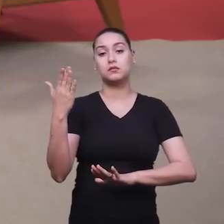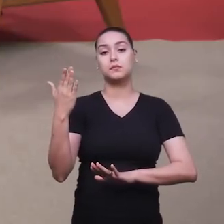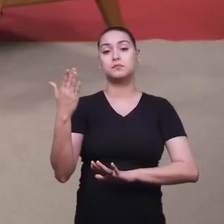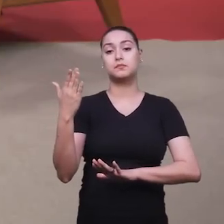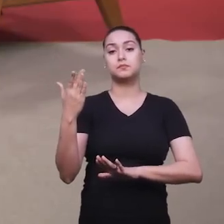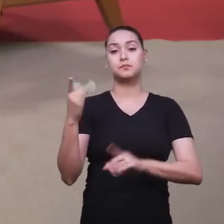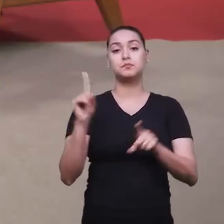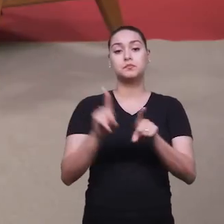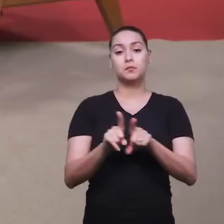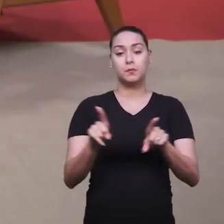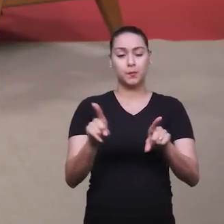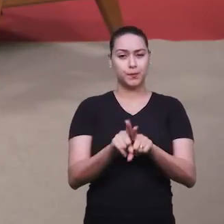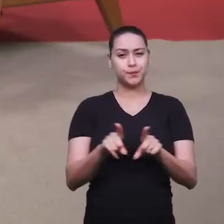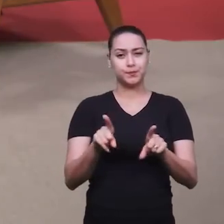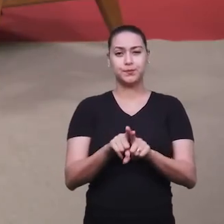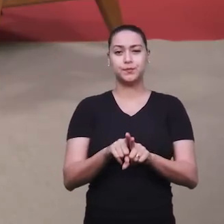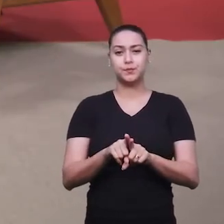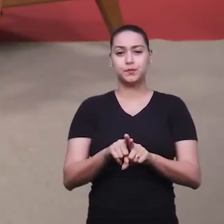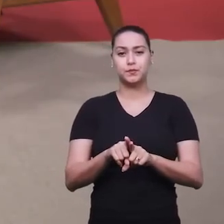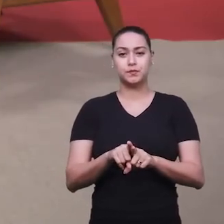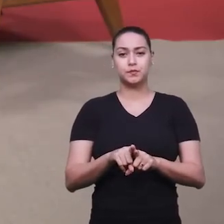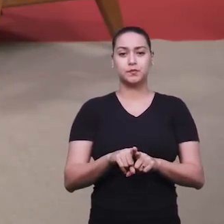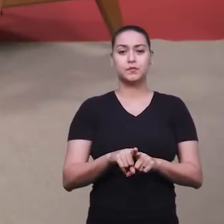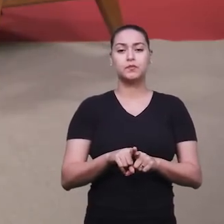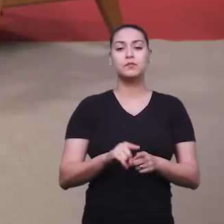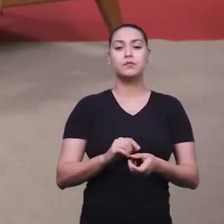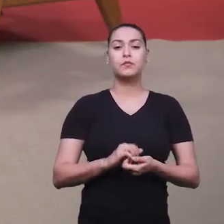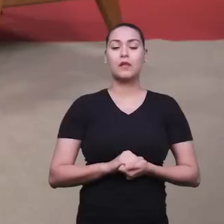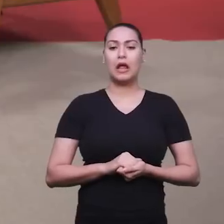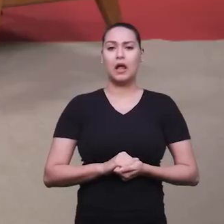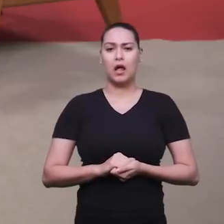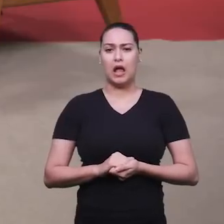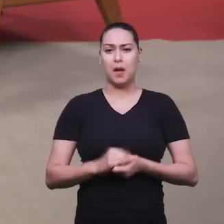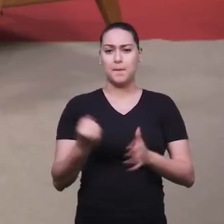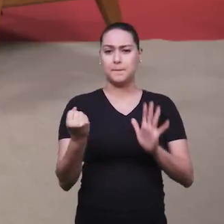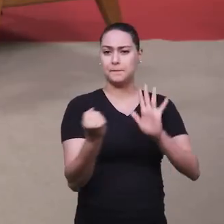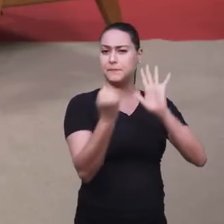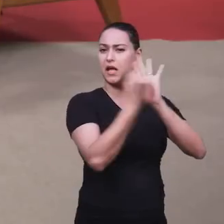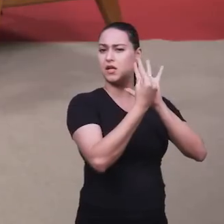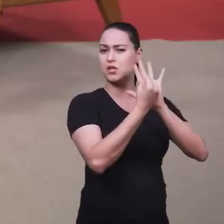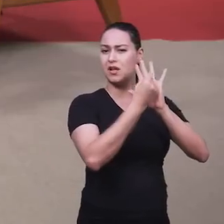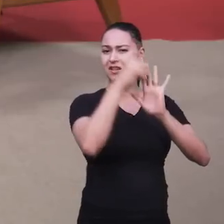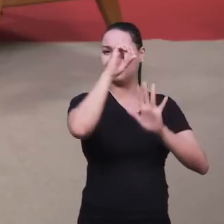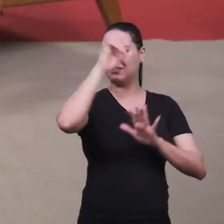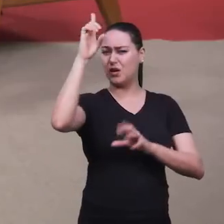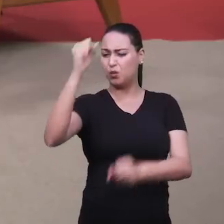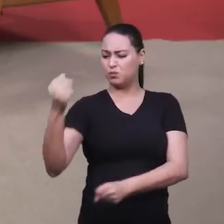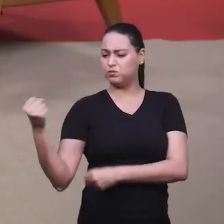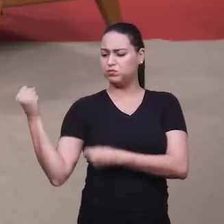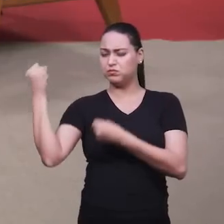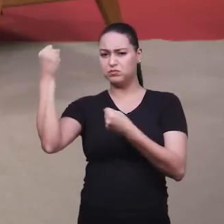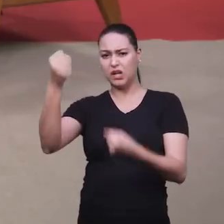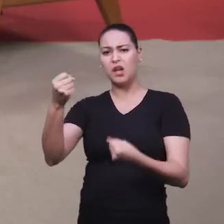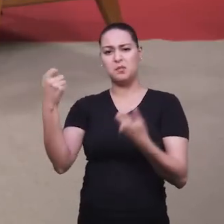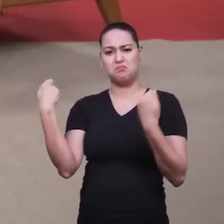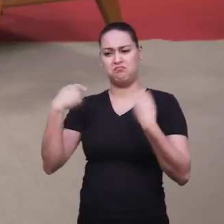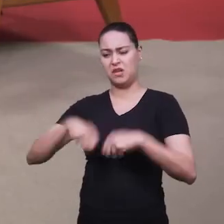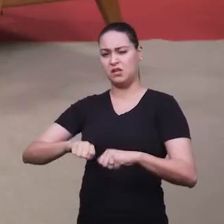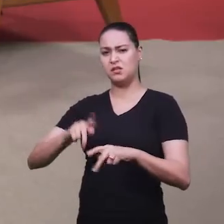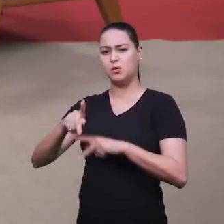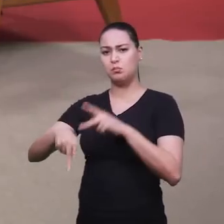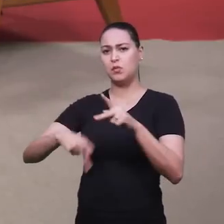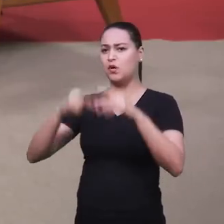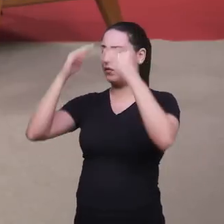estava também estampada a supremacia de Deus e a necessidade de que o